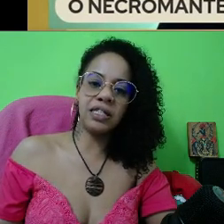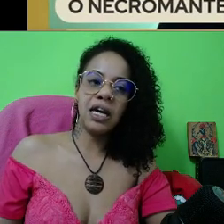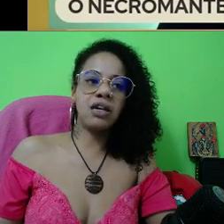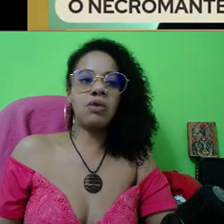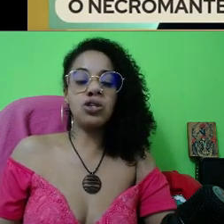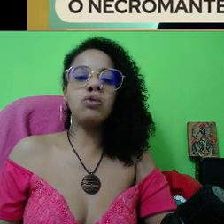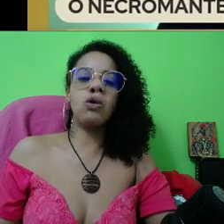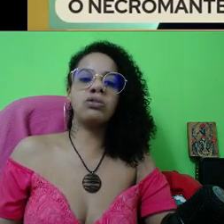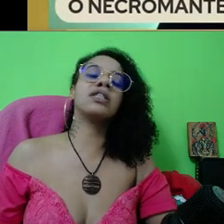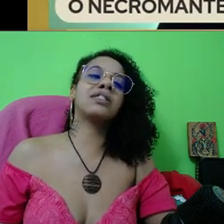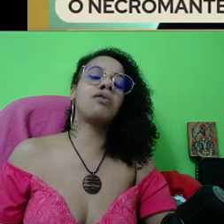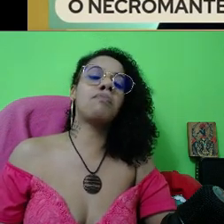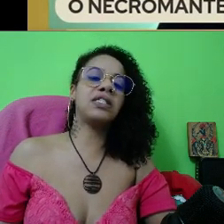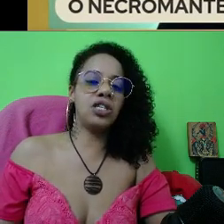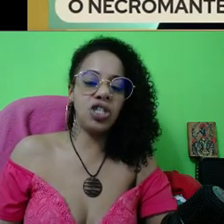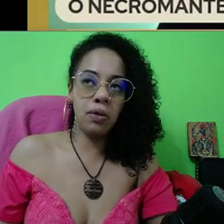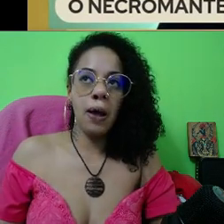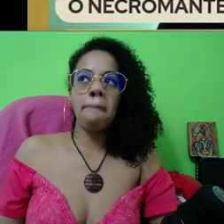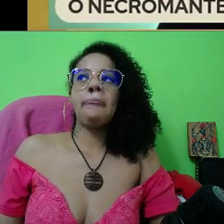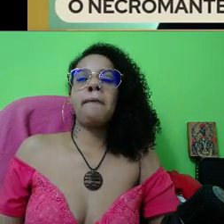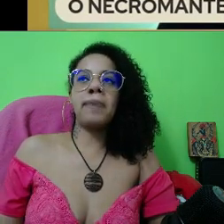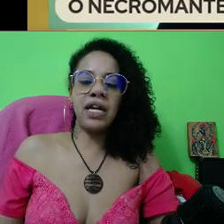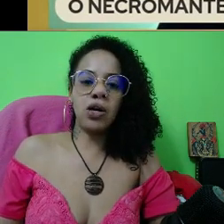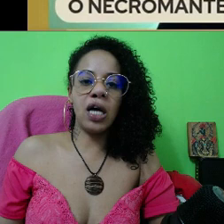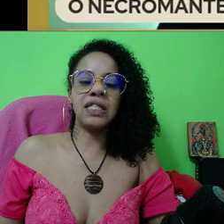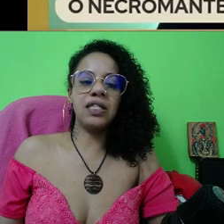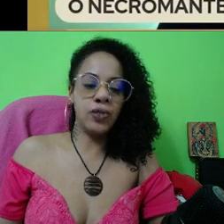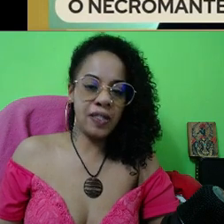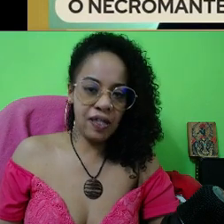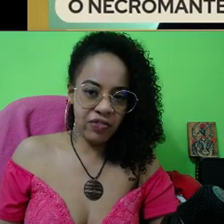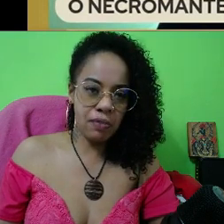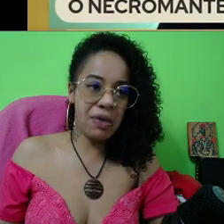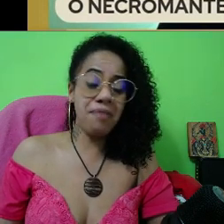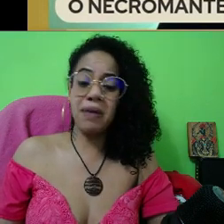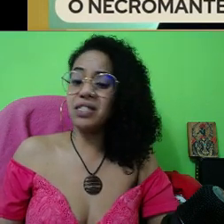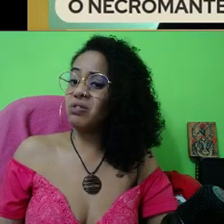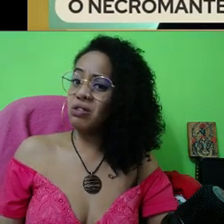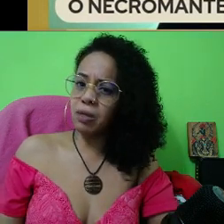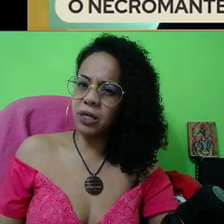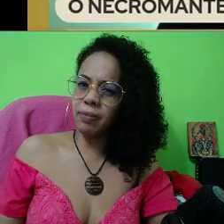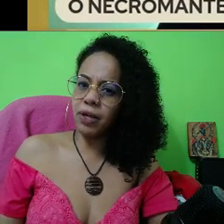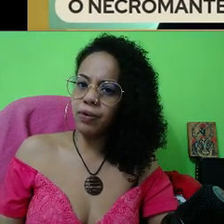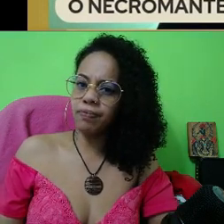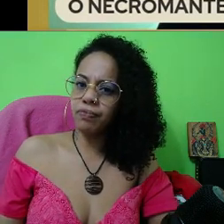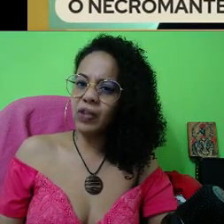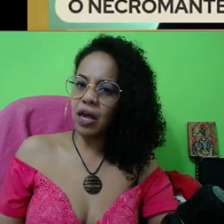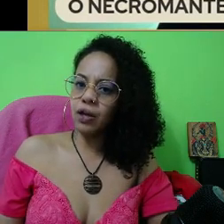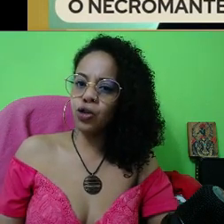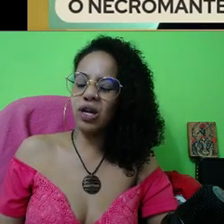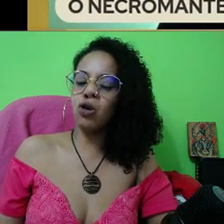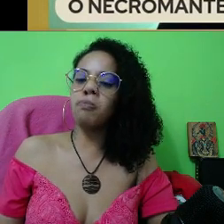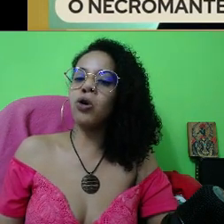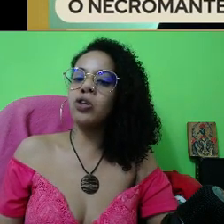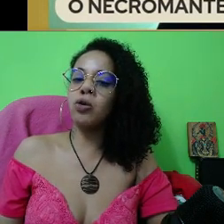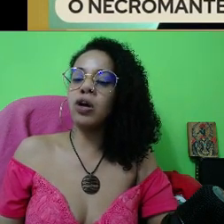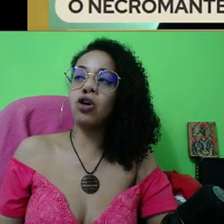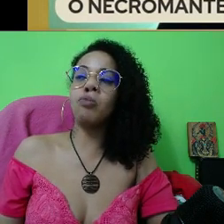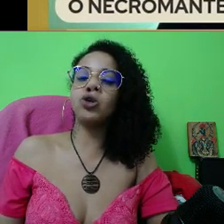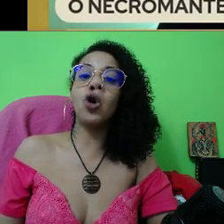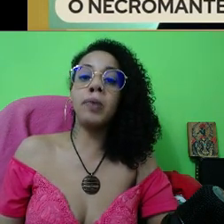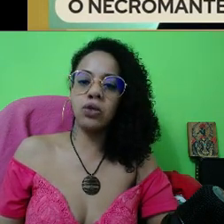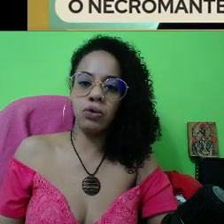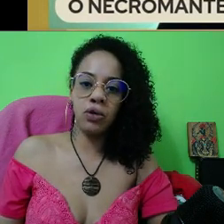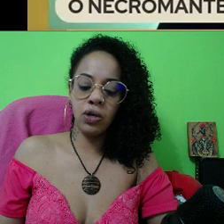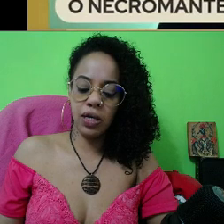algumas coisas enquanto outras que são bastante perigosas e nocivas também passam tantas apercebido né do incomodo